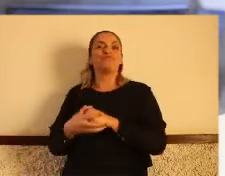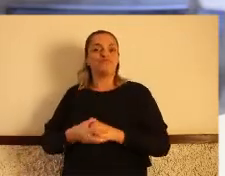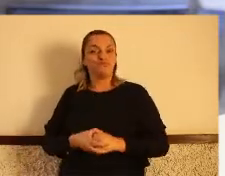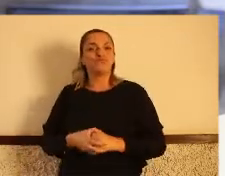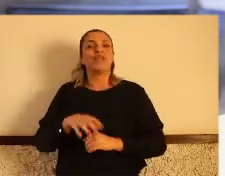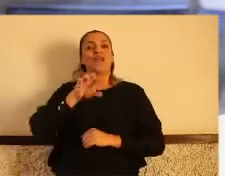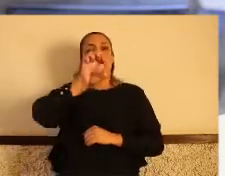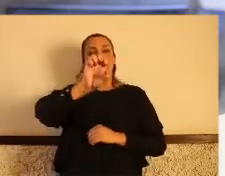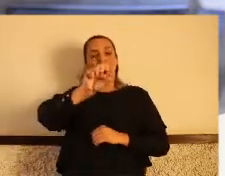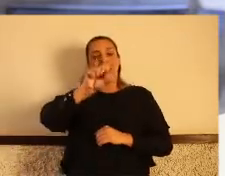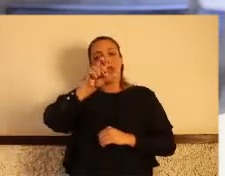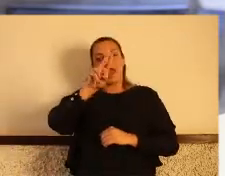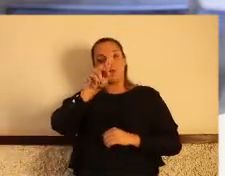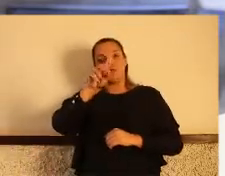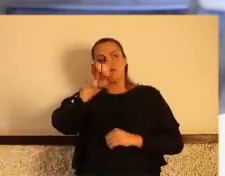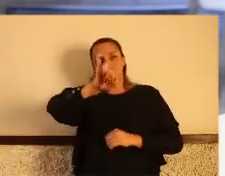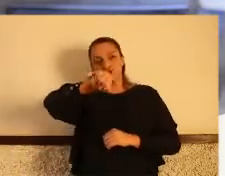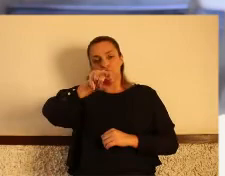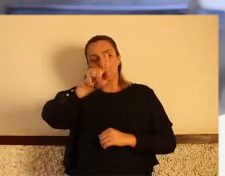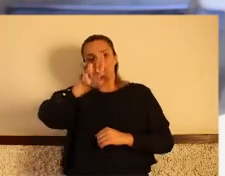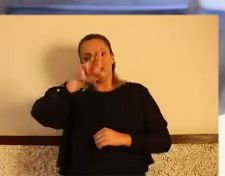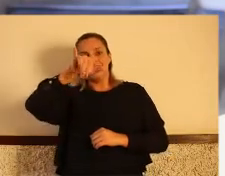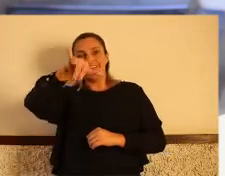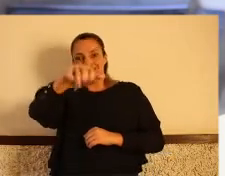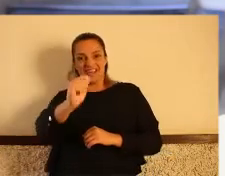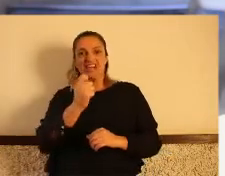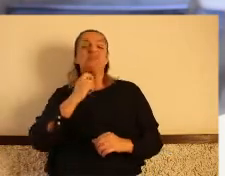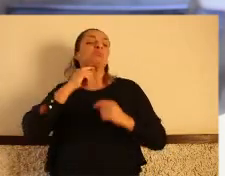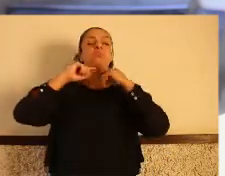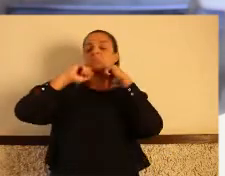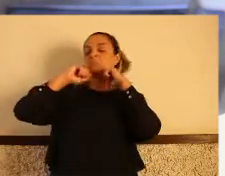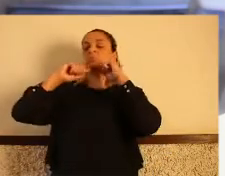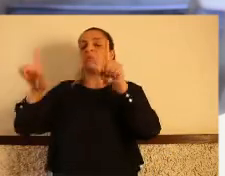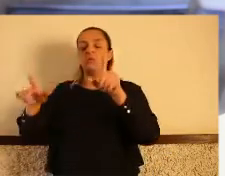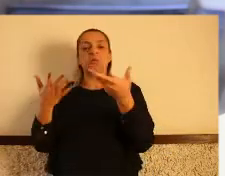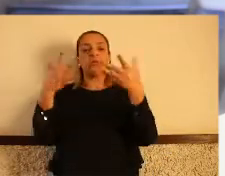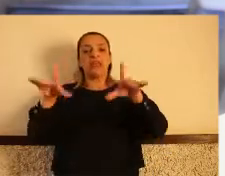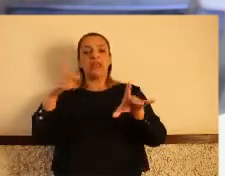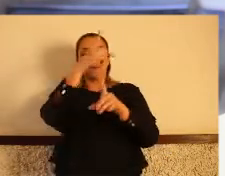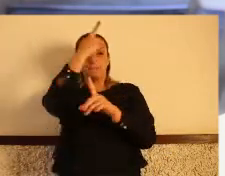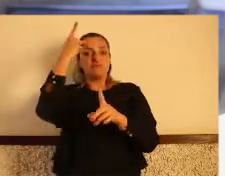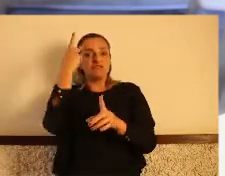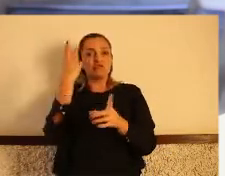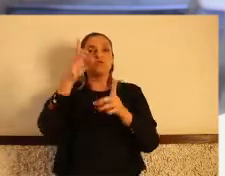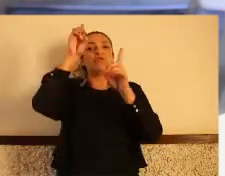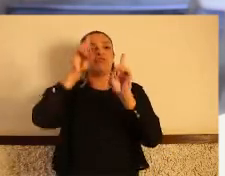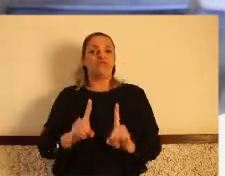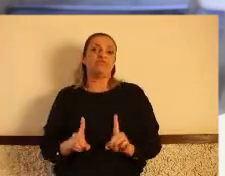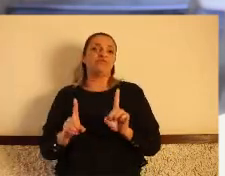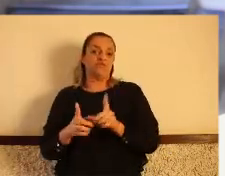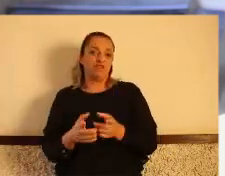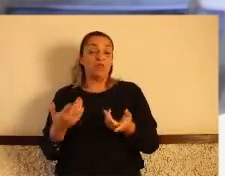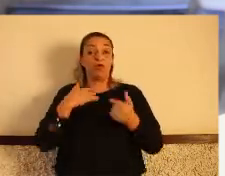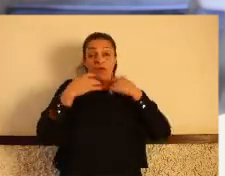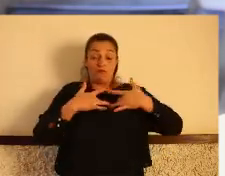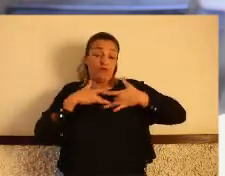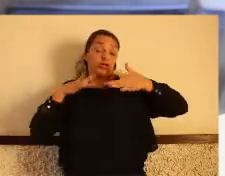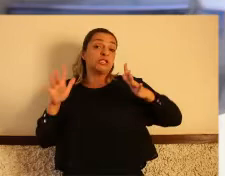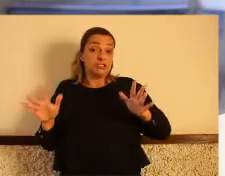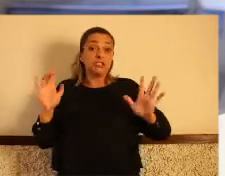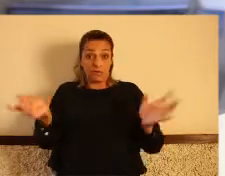de eugenia, a eliminação do indesejável na sociedade espartana, que por conta da sua